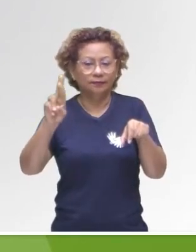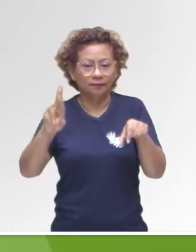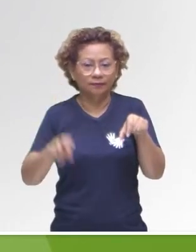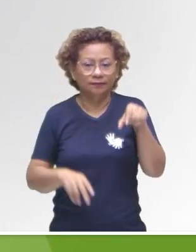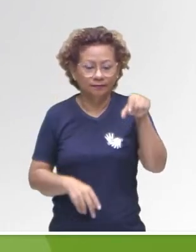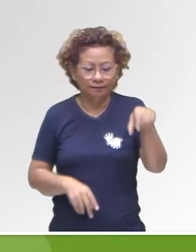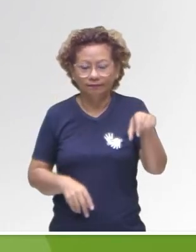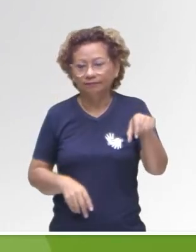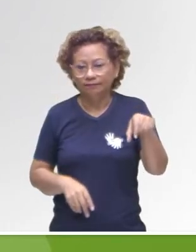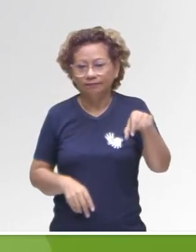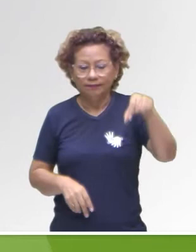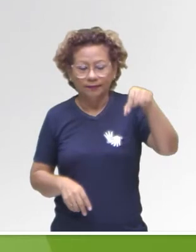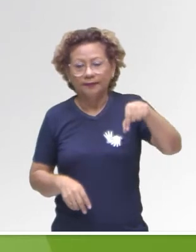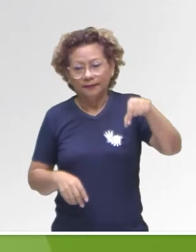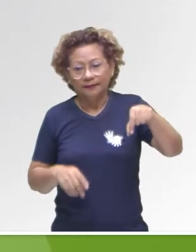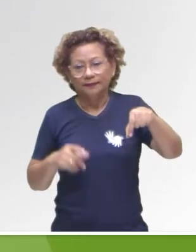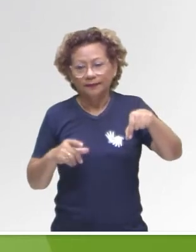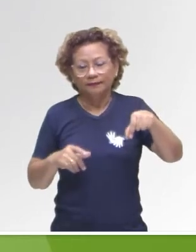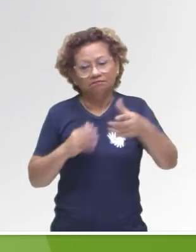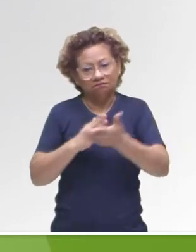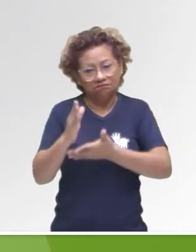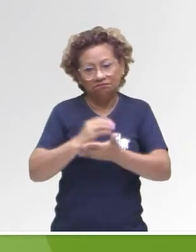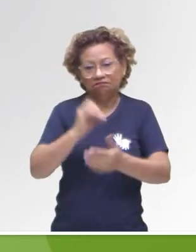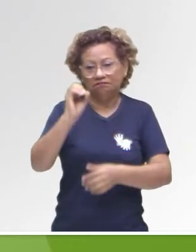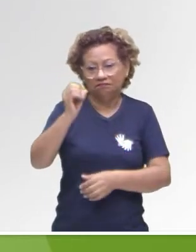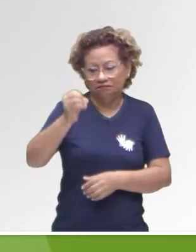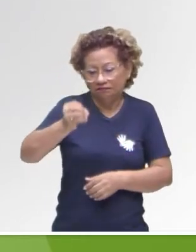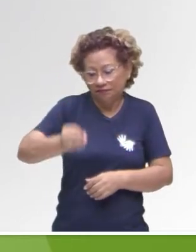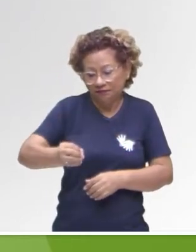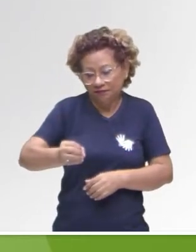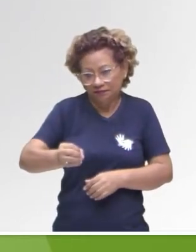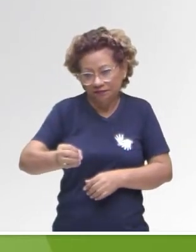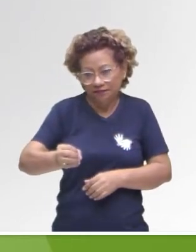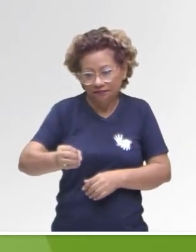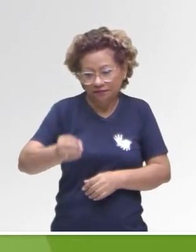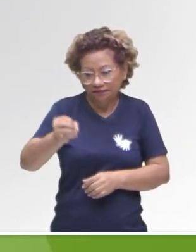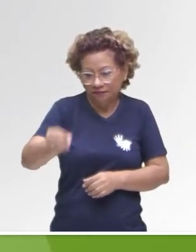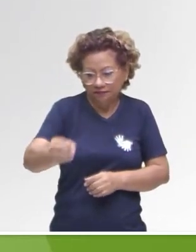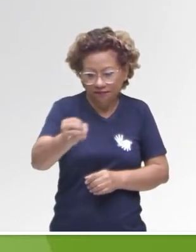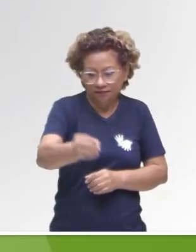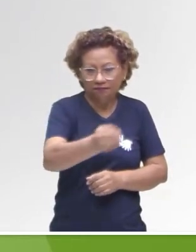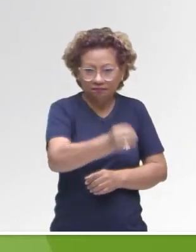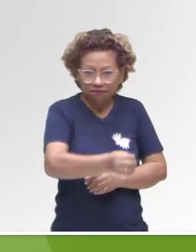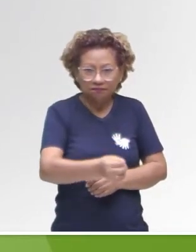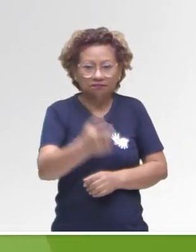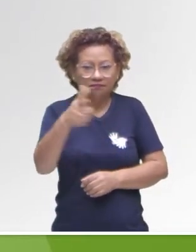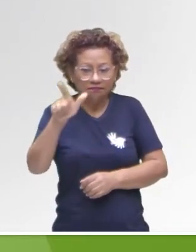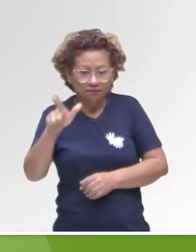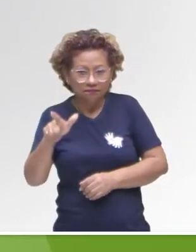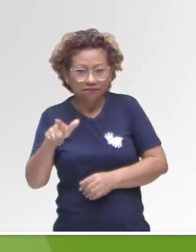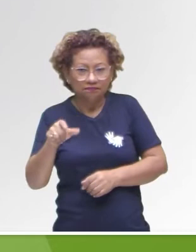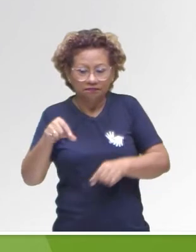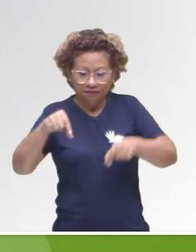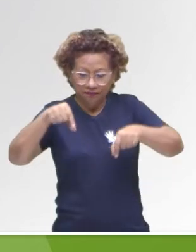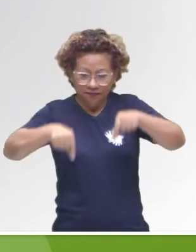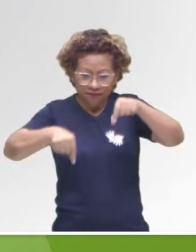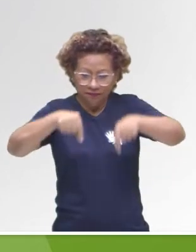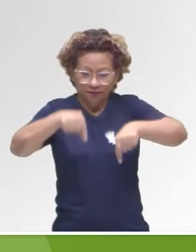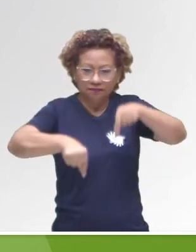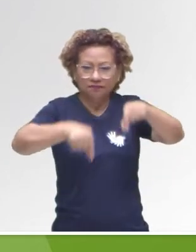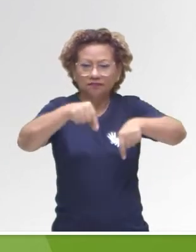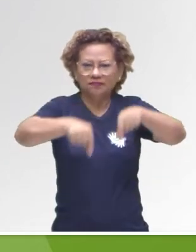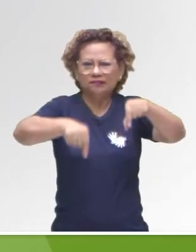um capacitor cilíndrico. Temos aqui outros capacitores também na região. Olha, aqui temos mais um, aqui temos mais outro